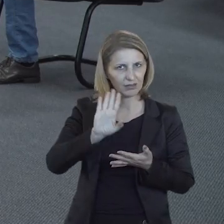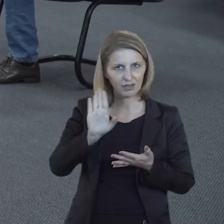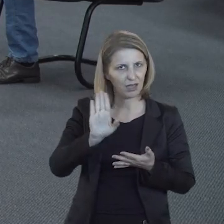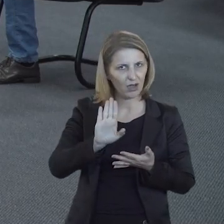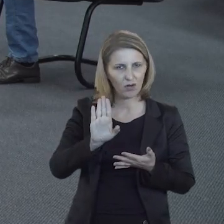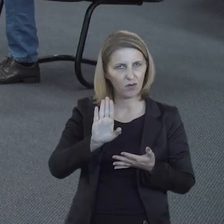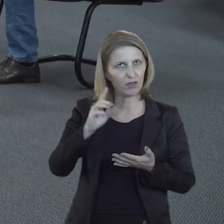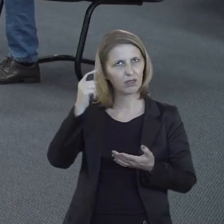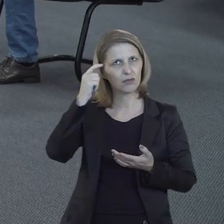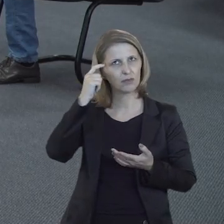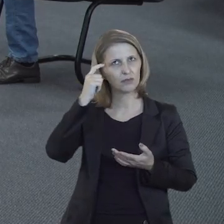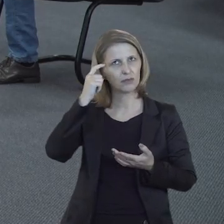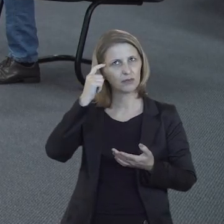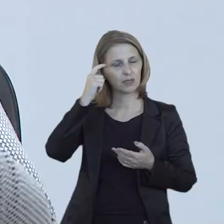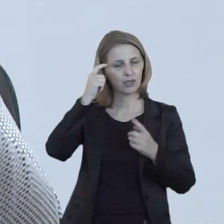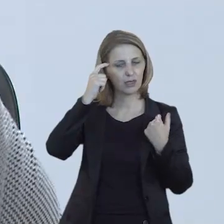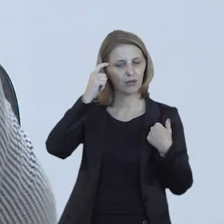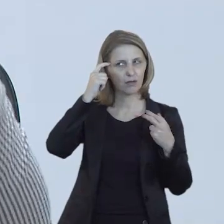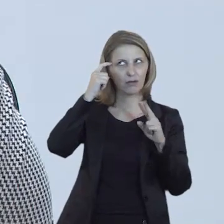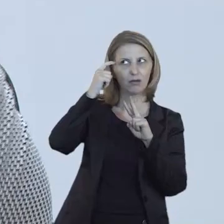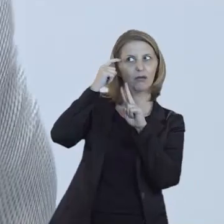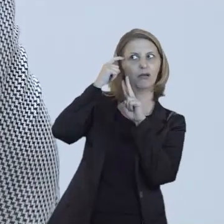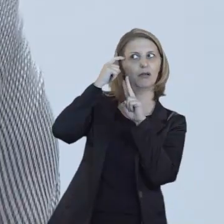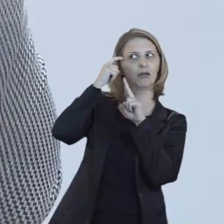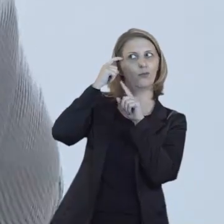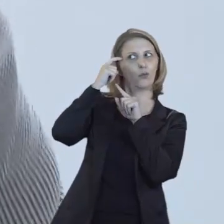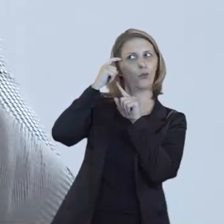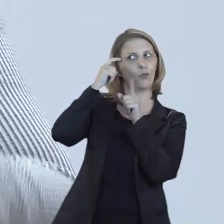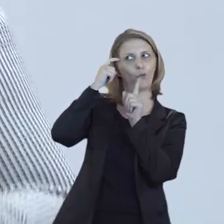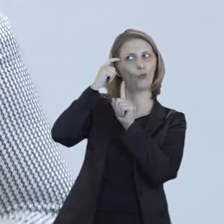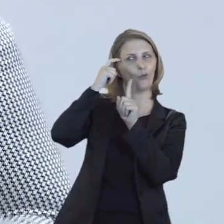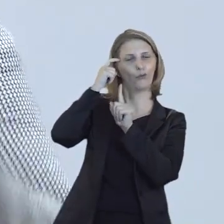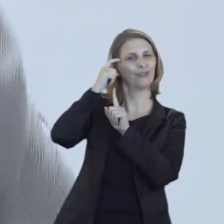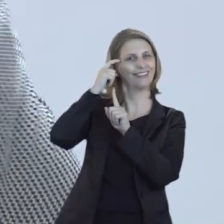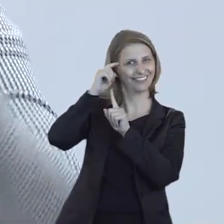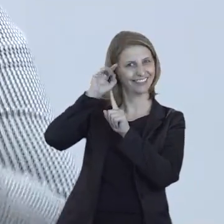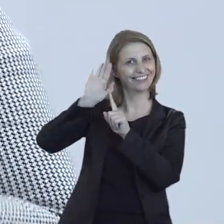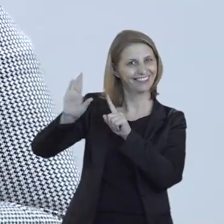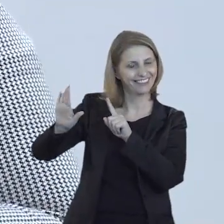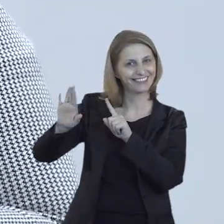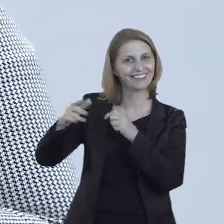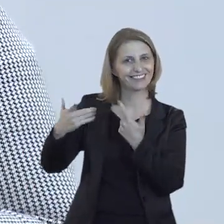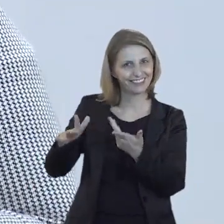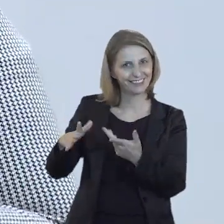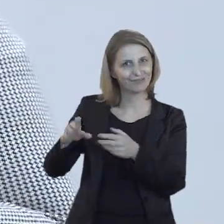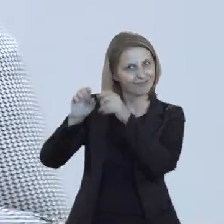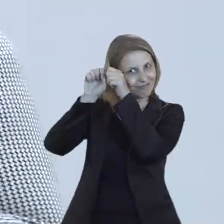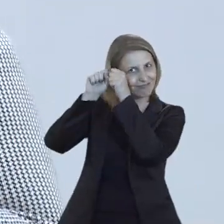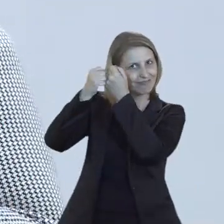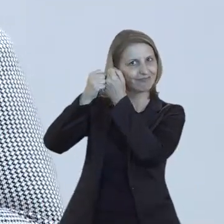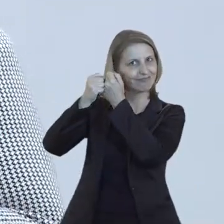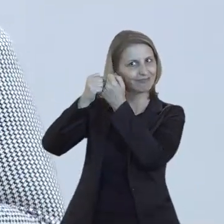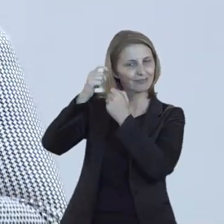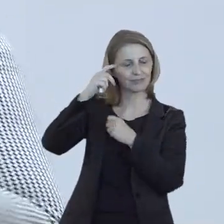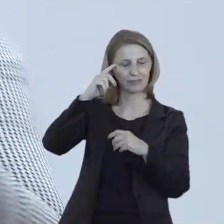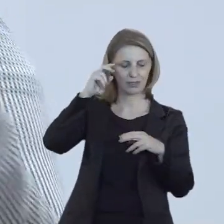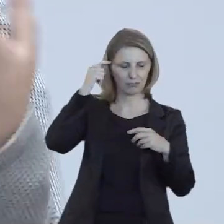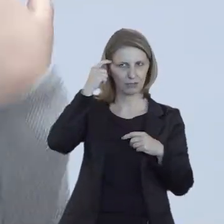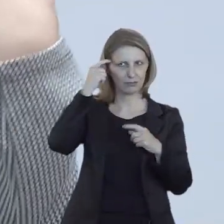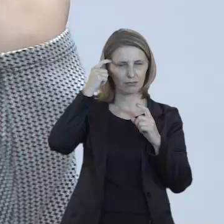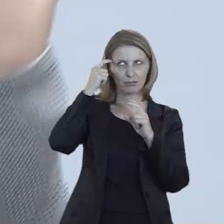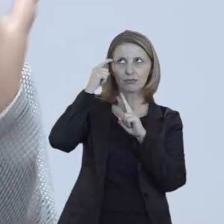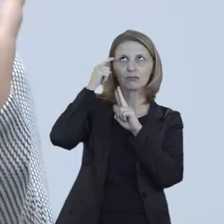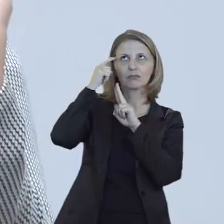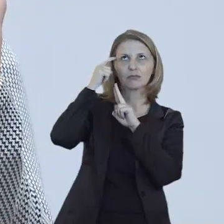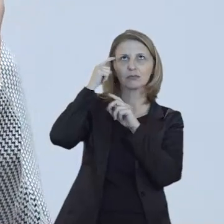ele não é você, né? Você é quem observa o pensamento faz parte de você. E quebrar esse